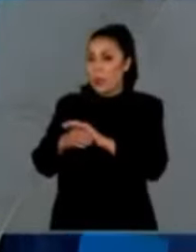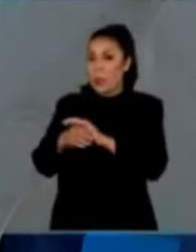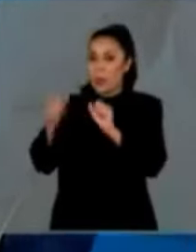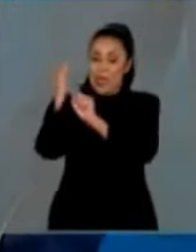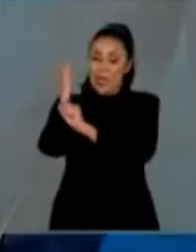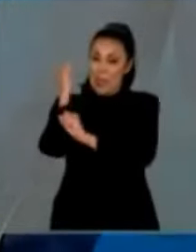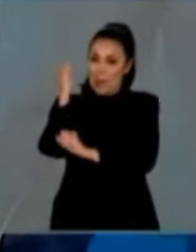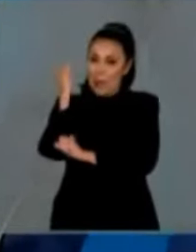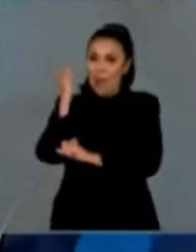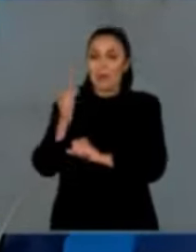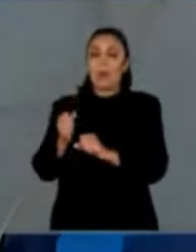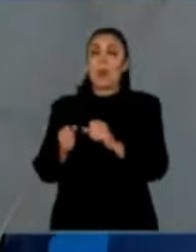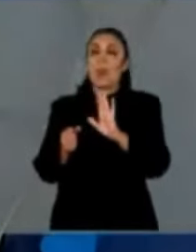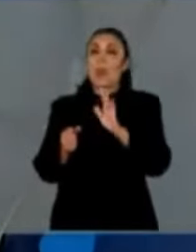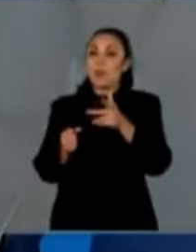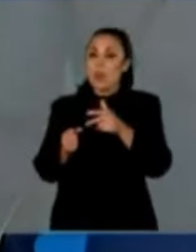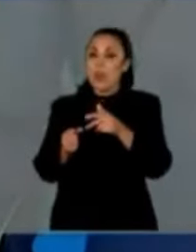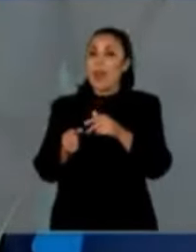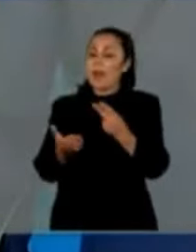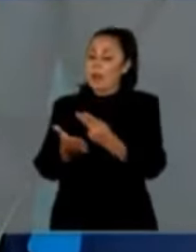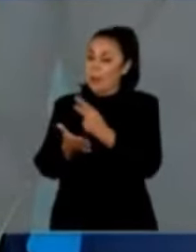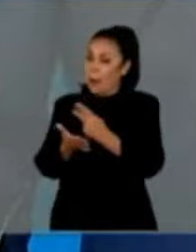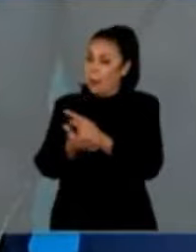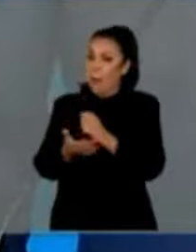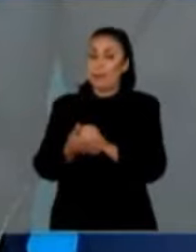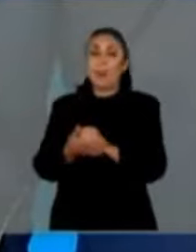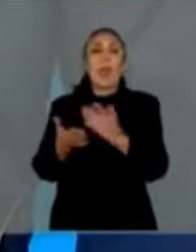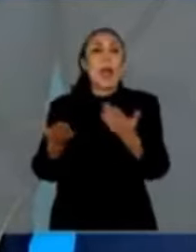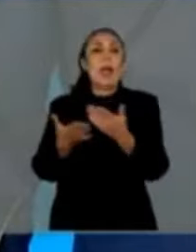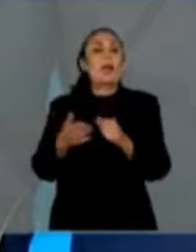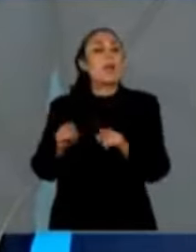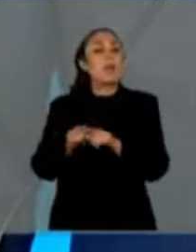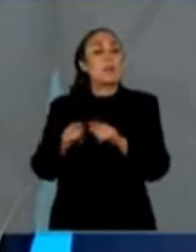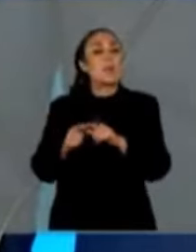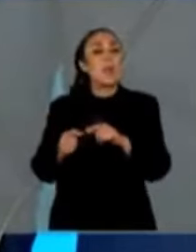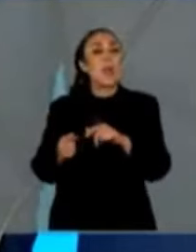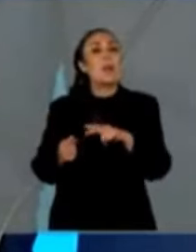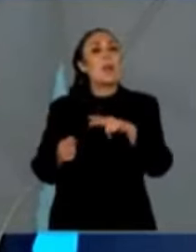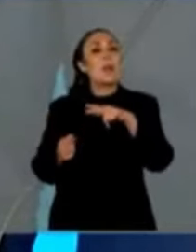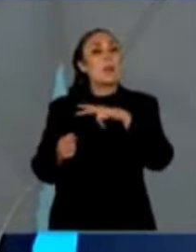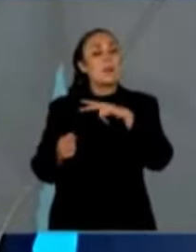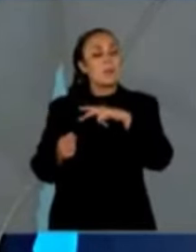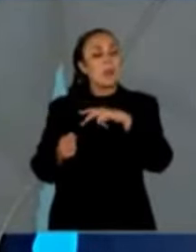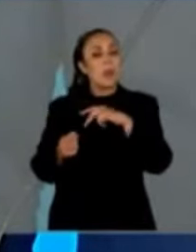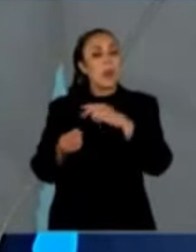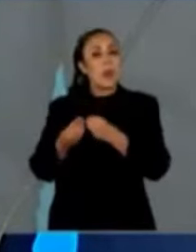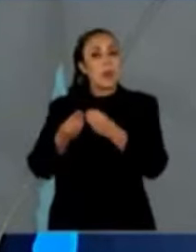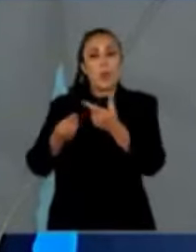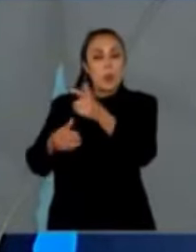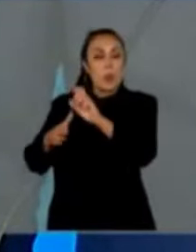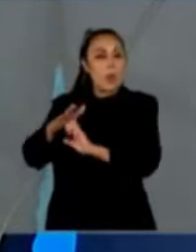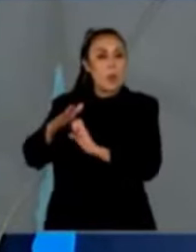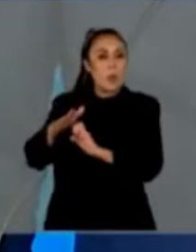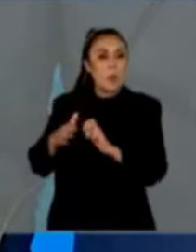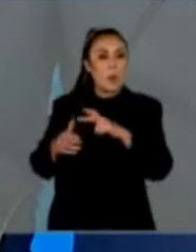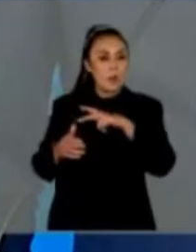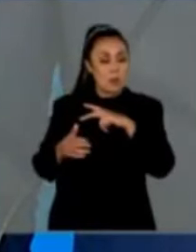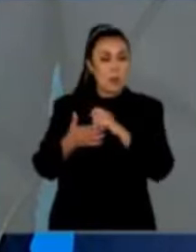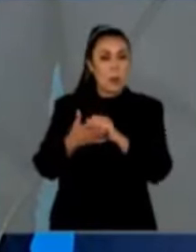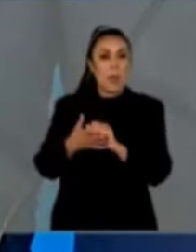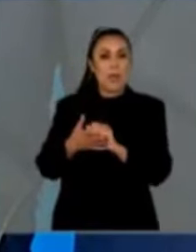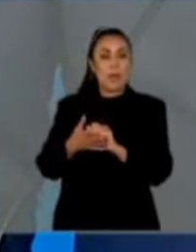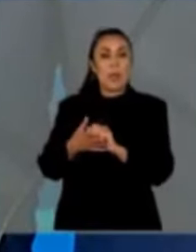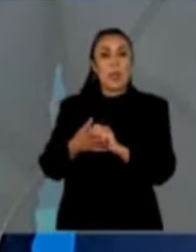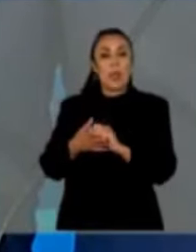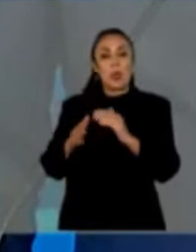uma tragédia anunciada agora você também fez a privatização dos cemitérios na cidade de São Paulo criou uma indústria da